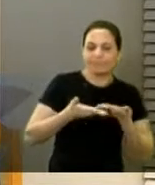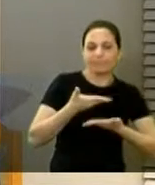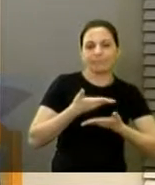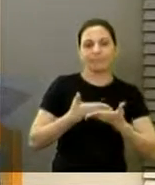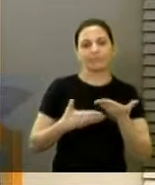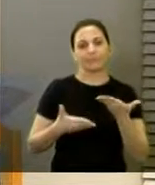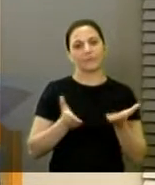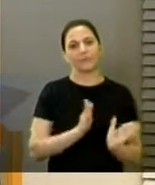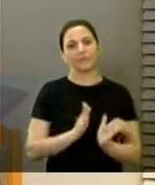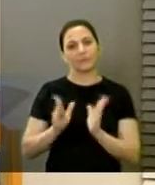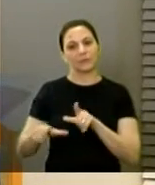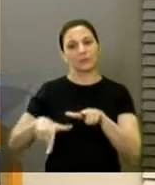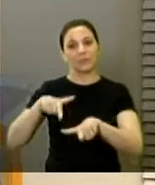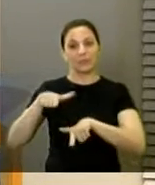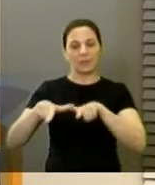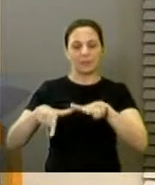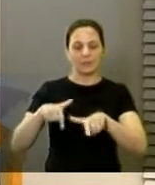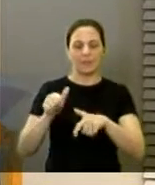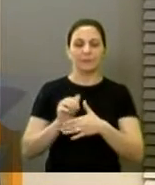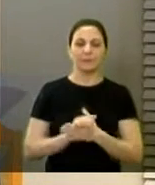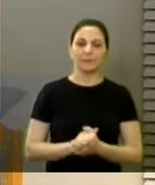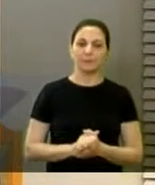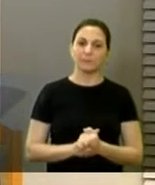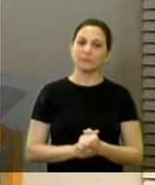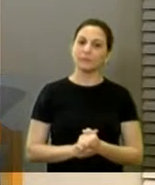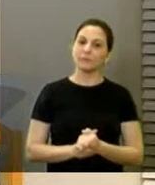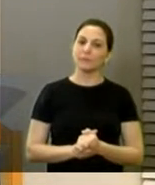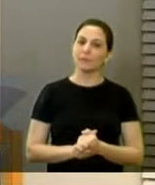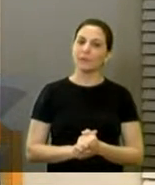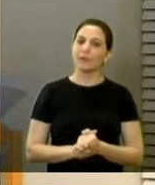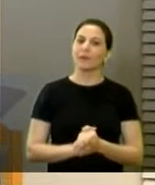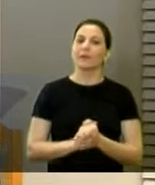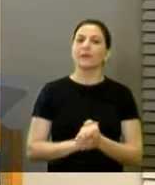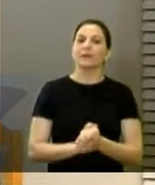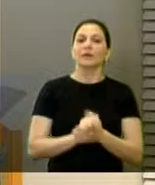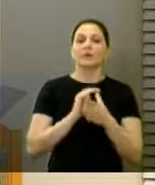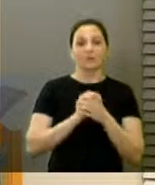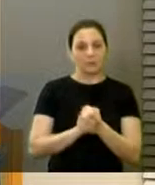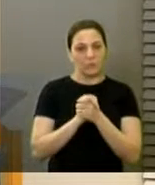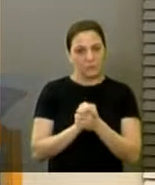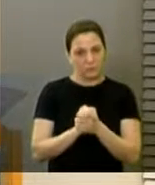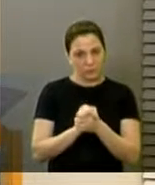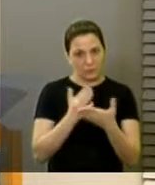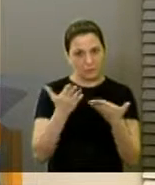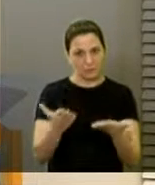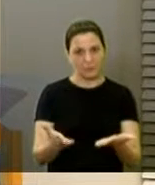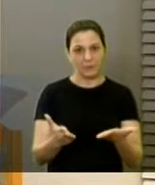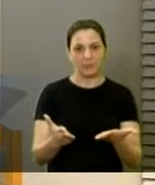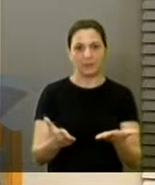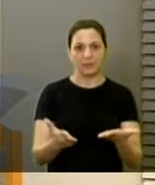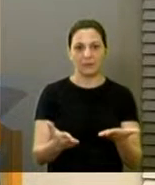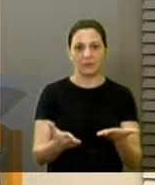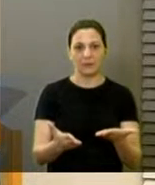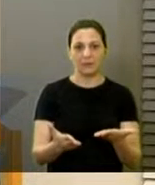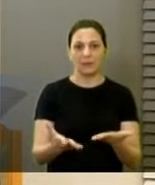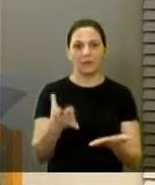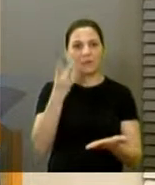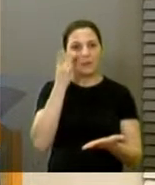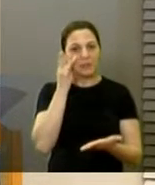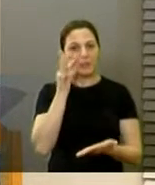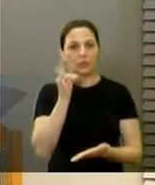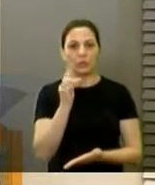exercício das nossas atividades quero saudar complementar também registrar presença do toninho do